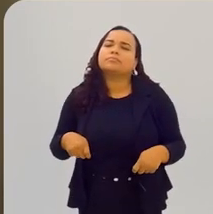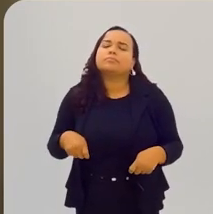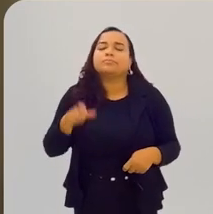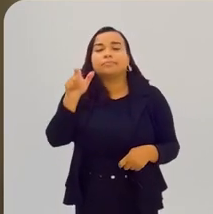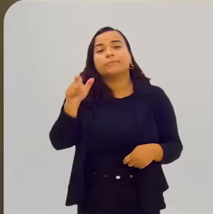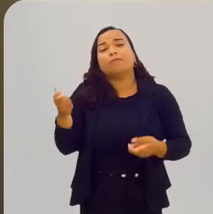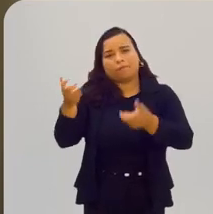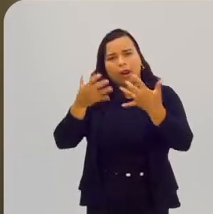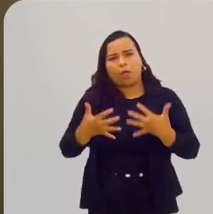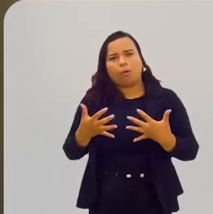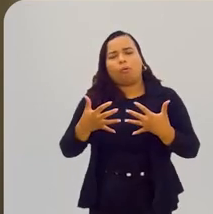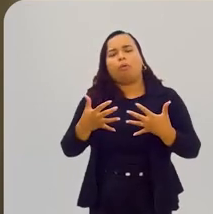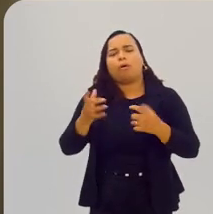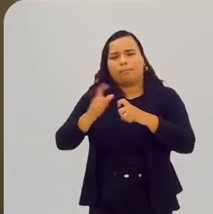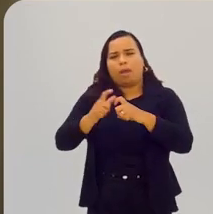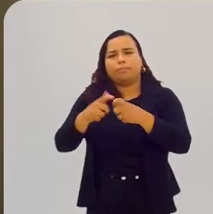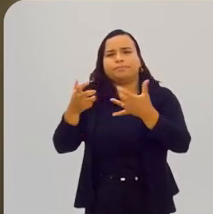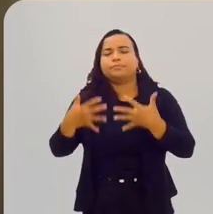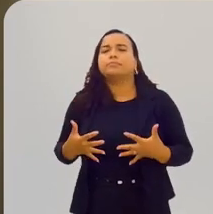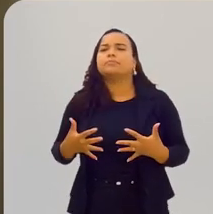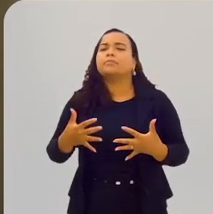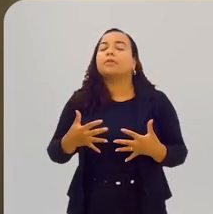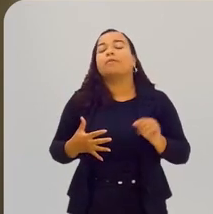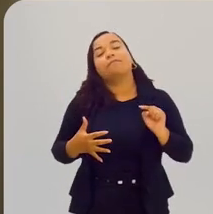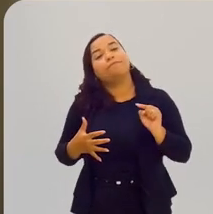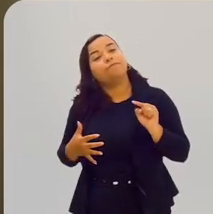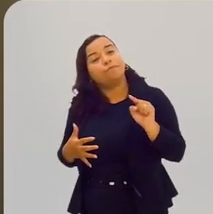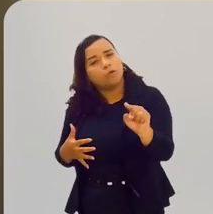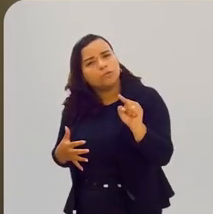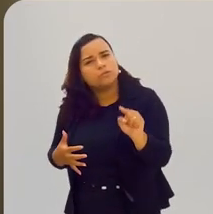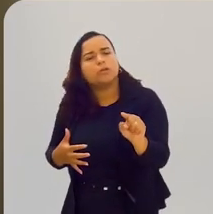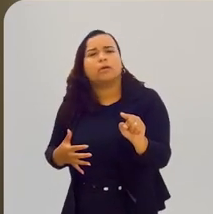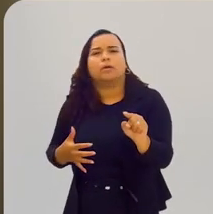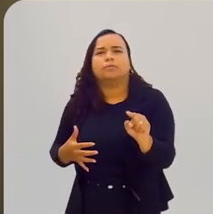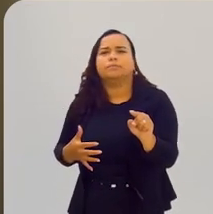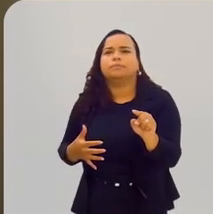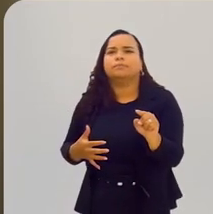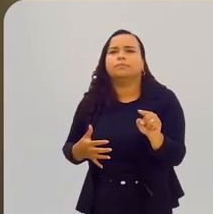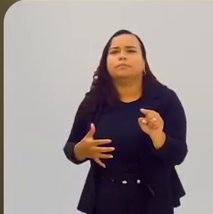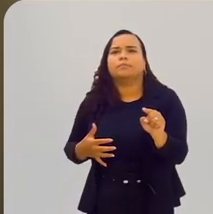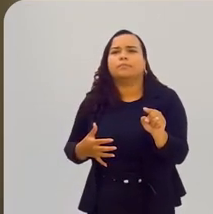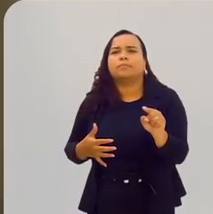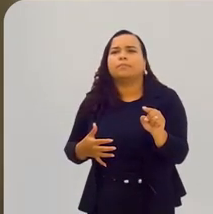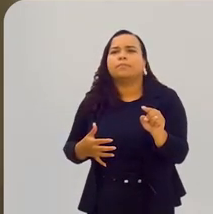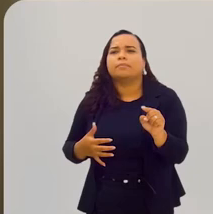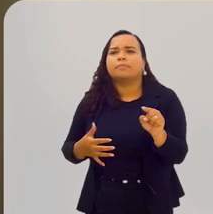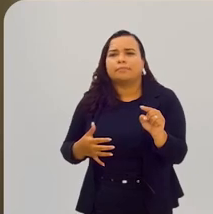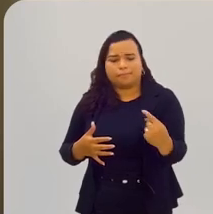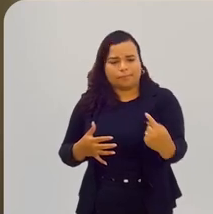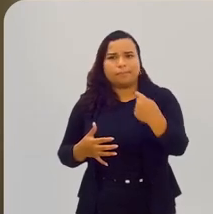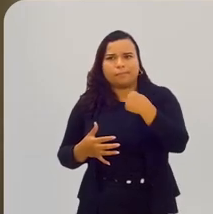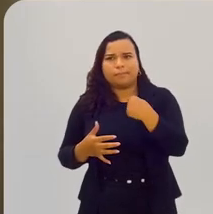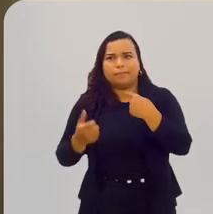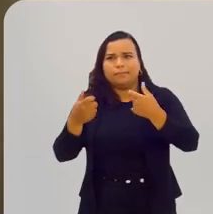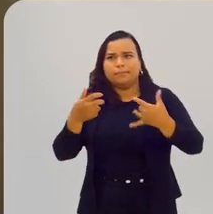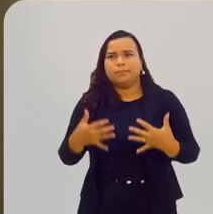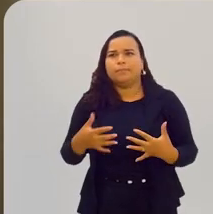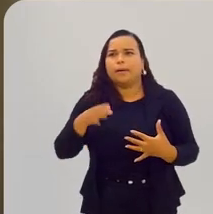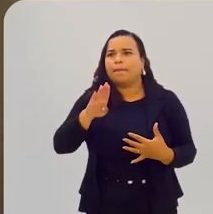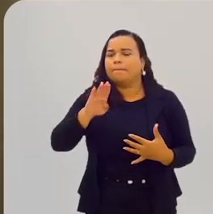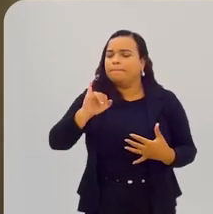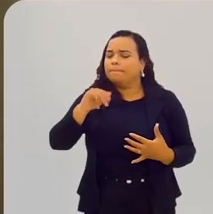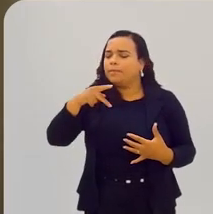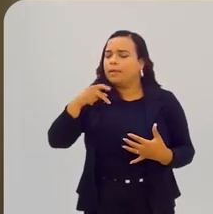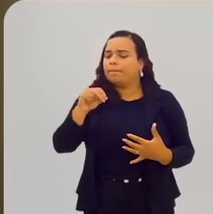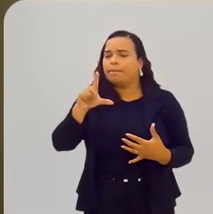e ele falou Rafael você através desse e colocou a bipolaridade como